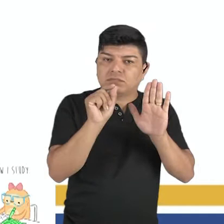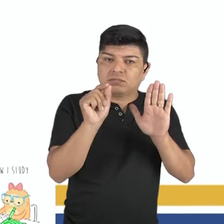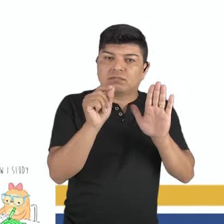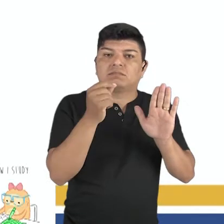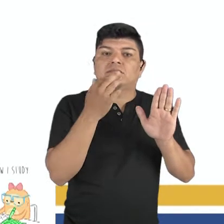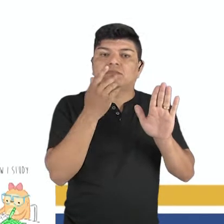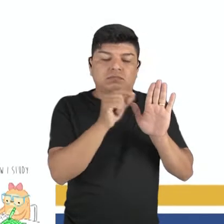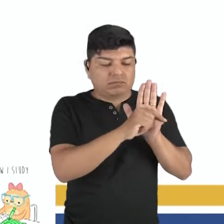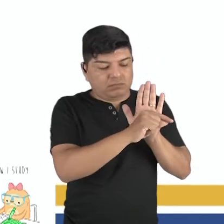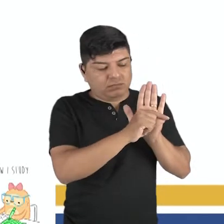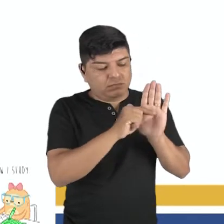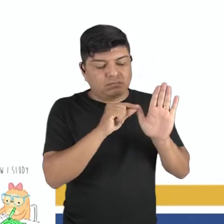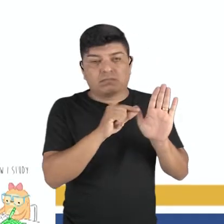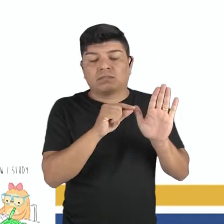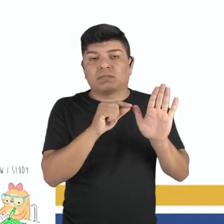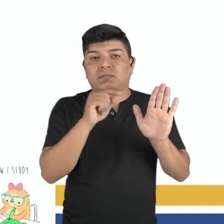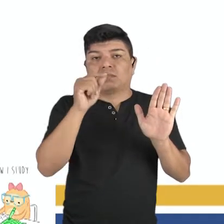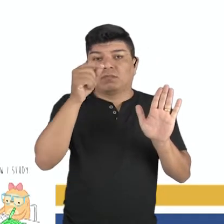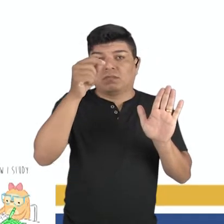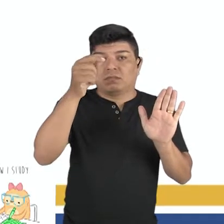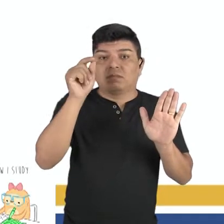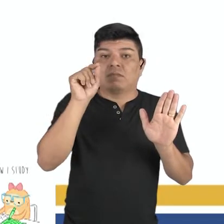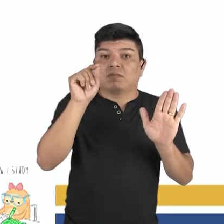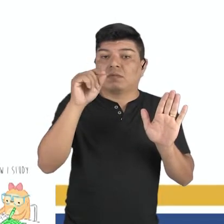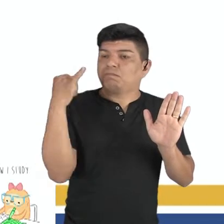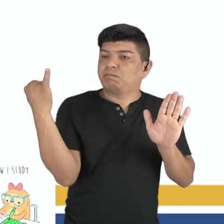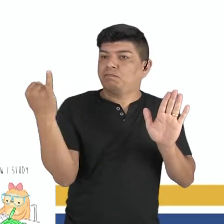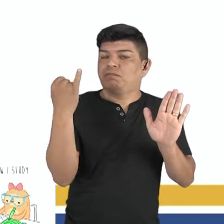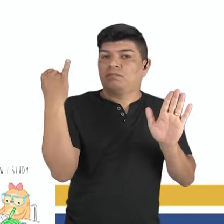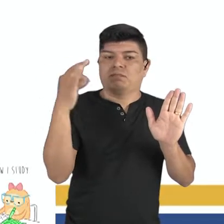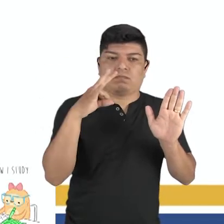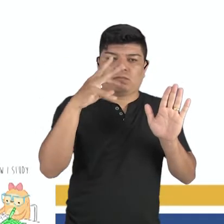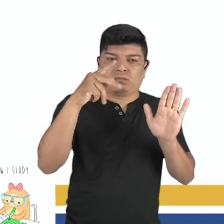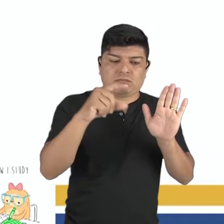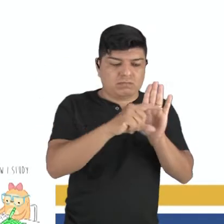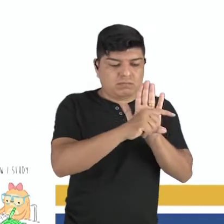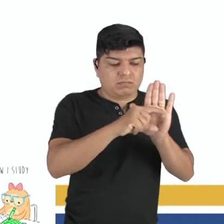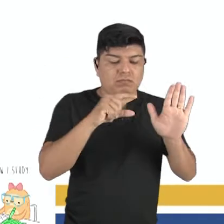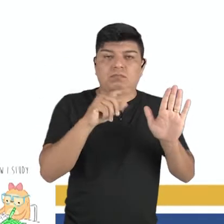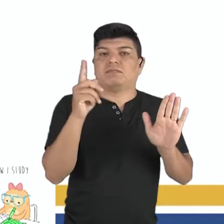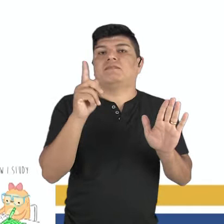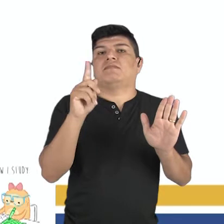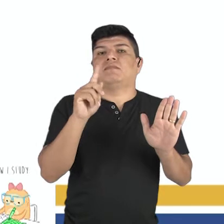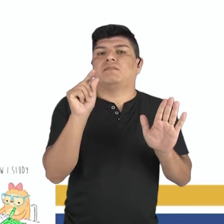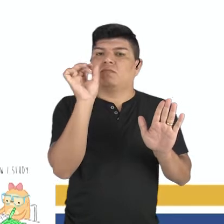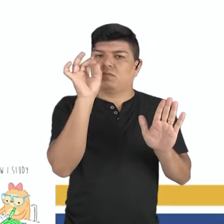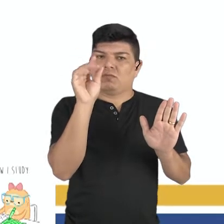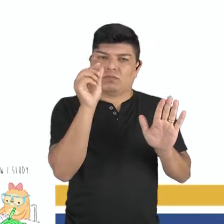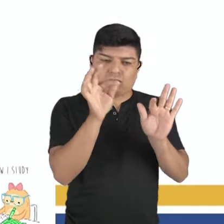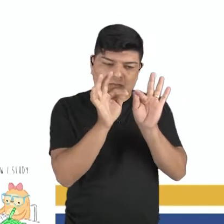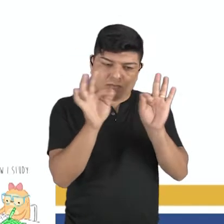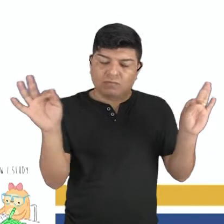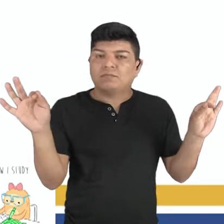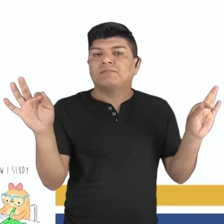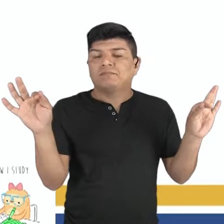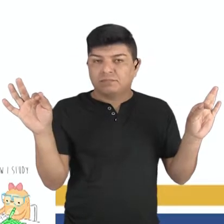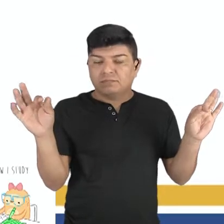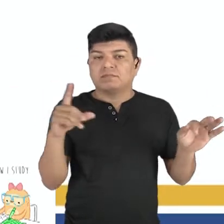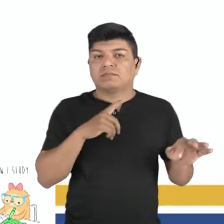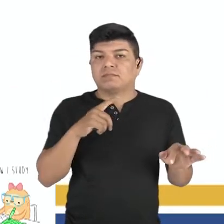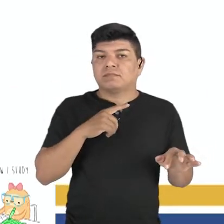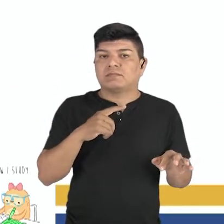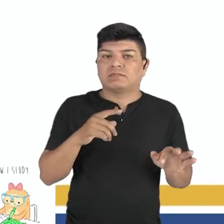é interessante você grifar um parágrafo inteiro, porque dentro de um parágrafo existe as